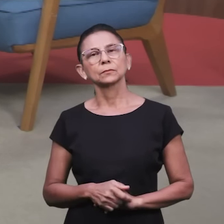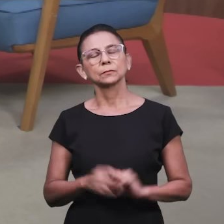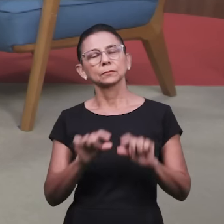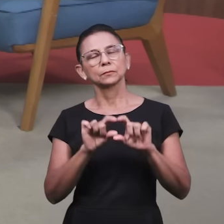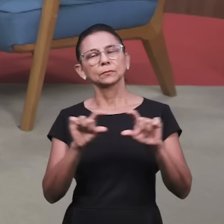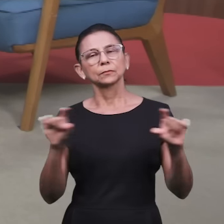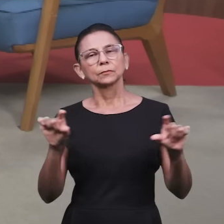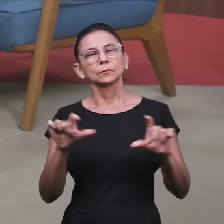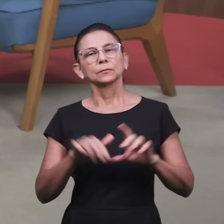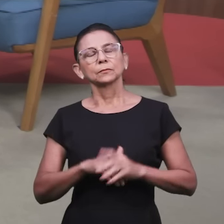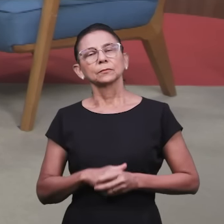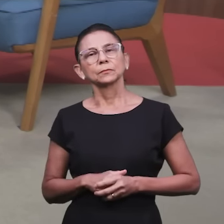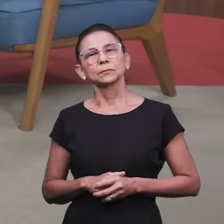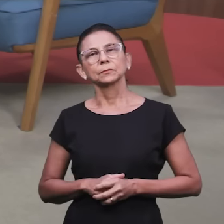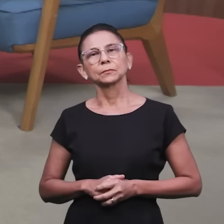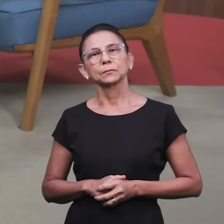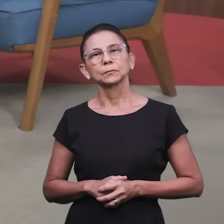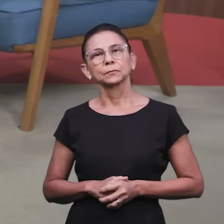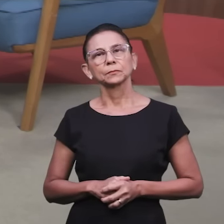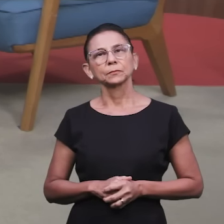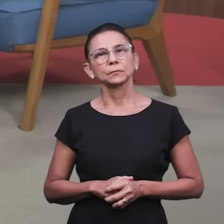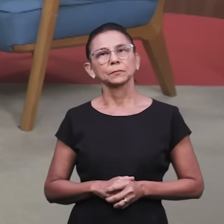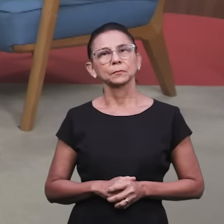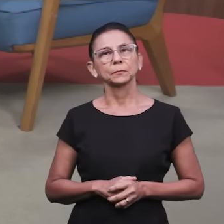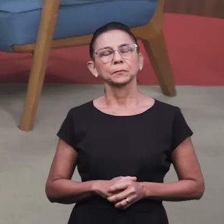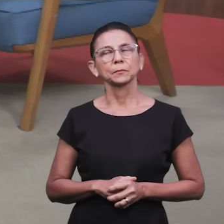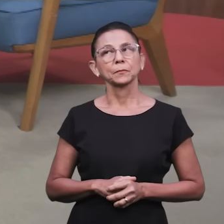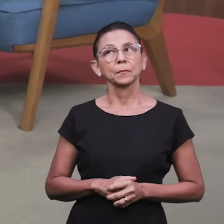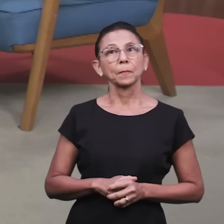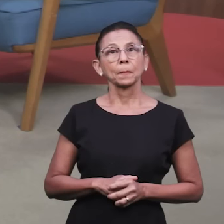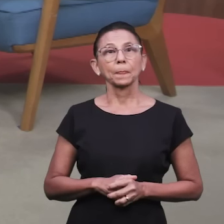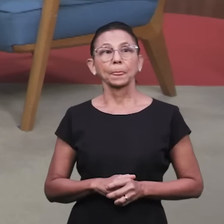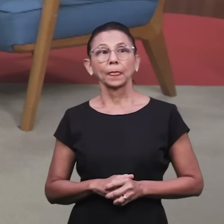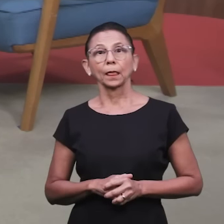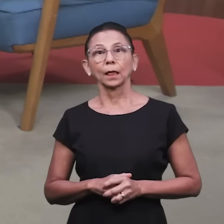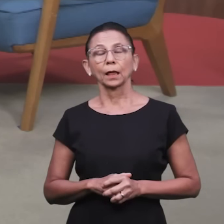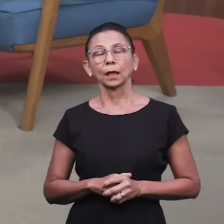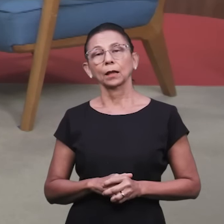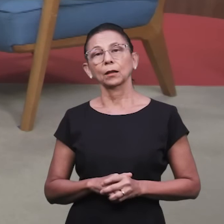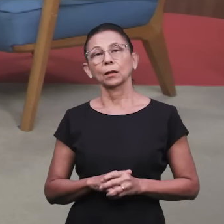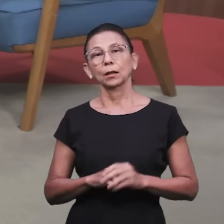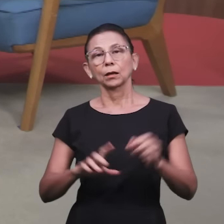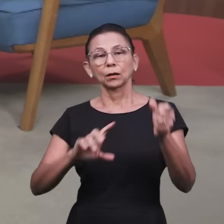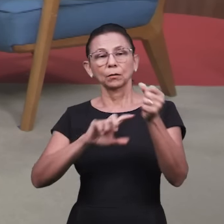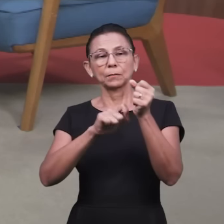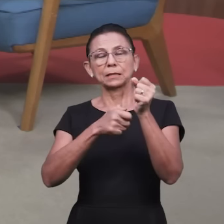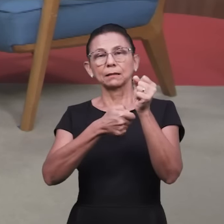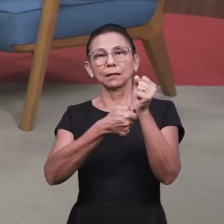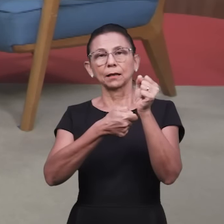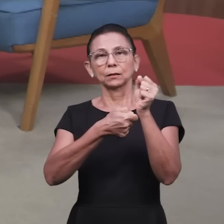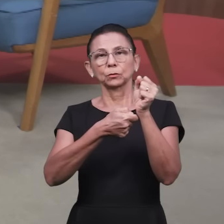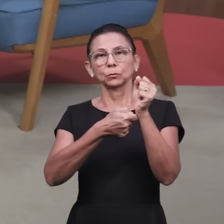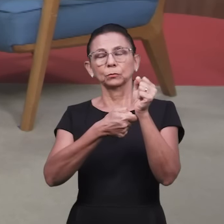profético e dentro daquilo que estamos falando. Observe que a palavra mistério,